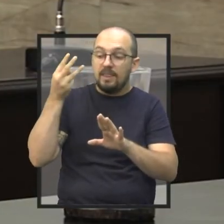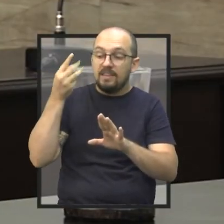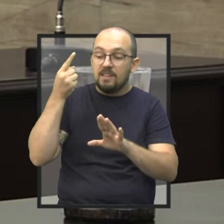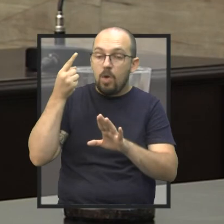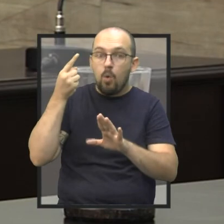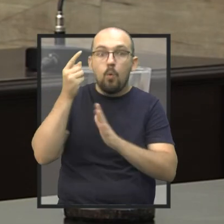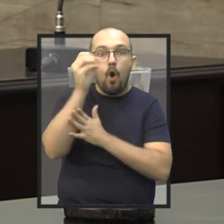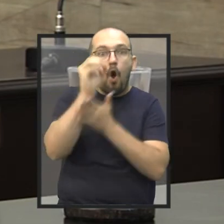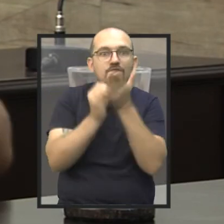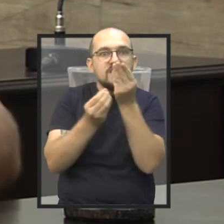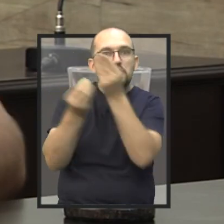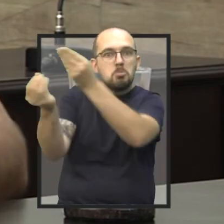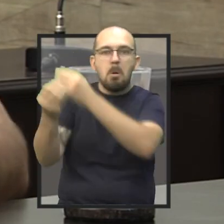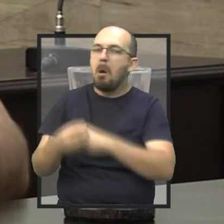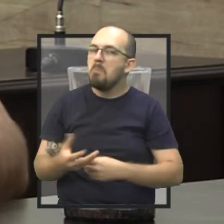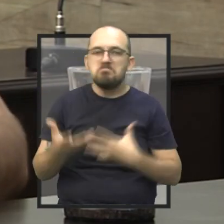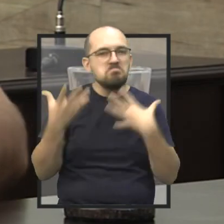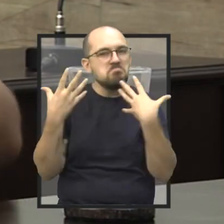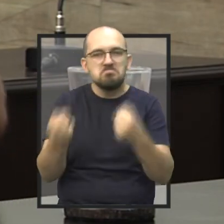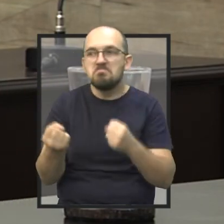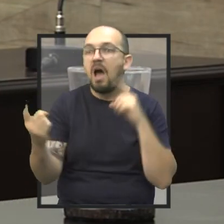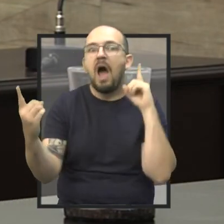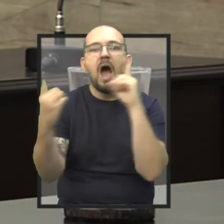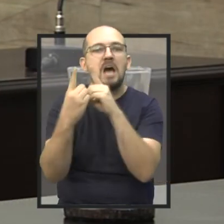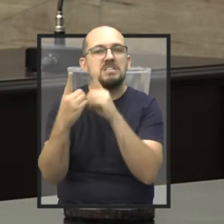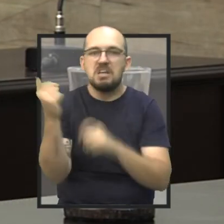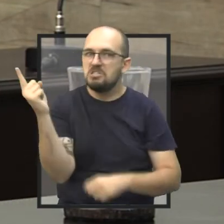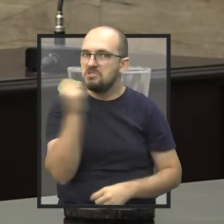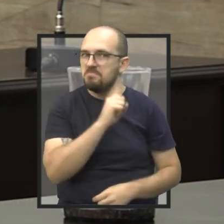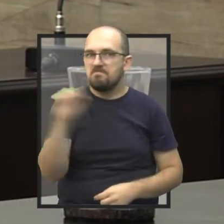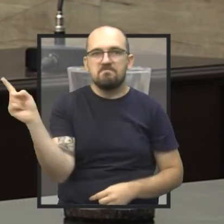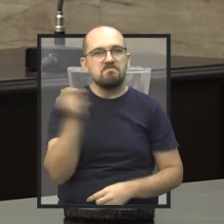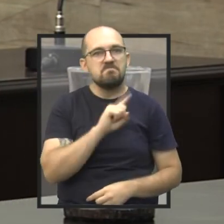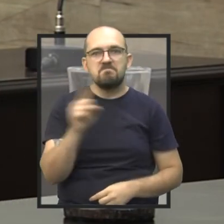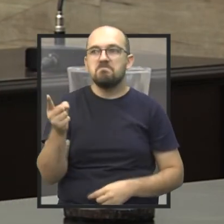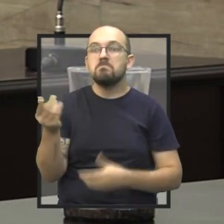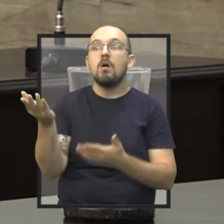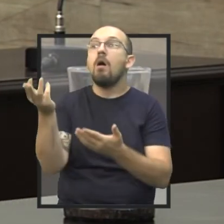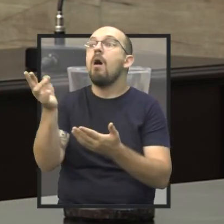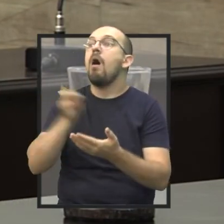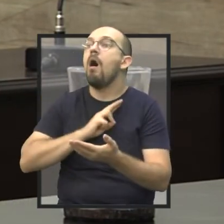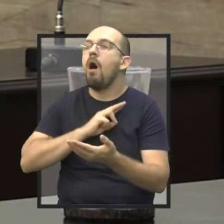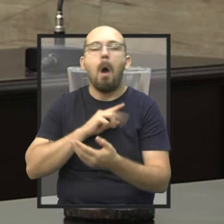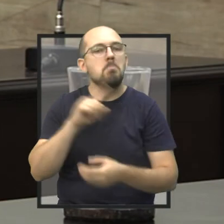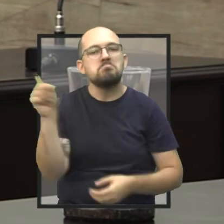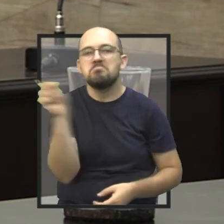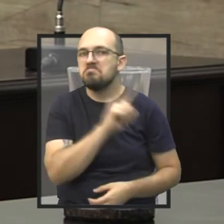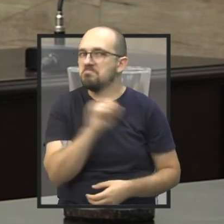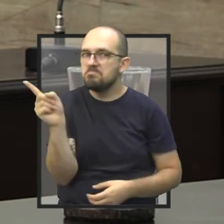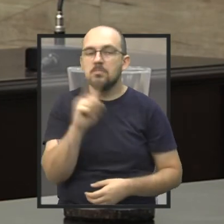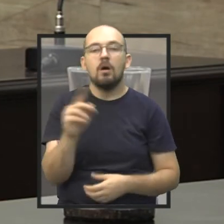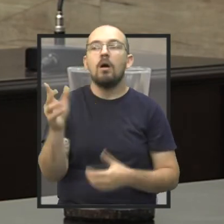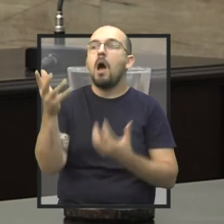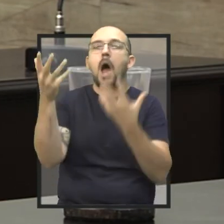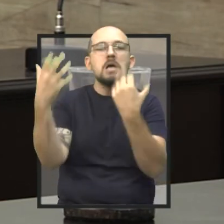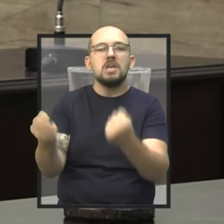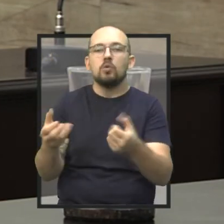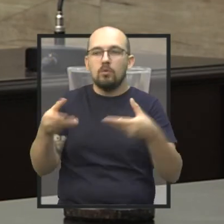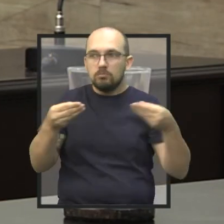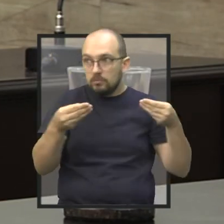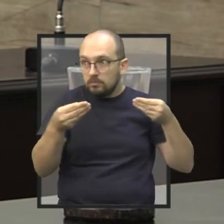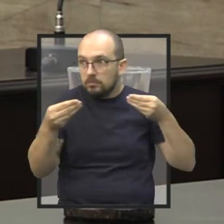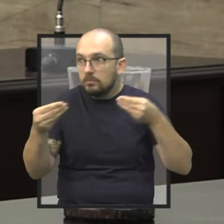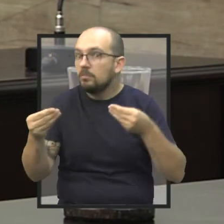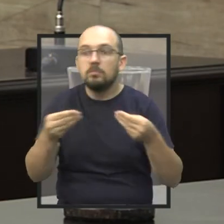para o prefeito. Não nos recebeu, não nos deu um retorno, não recebeu o pessoal